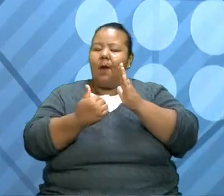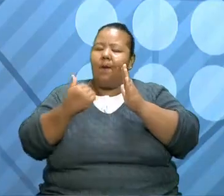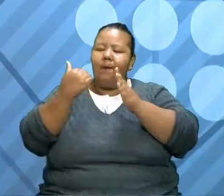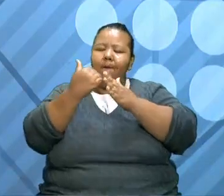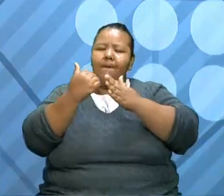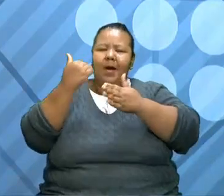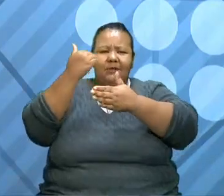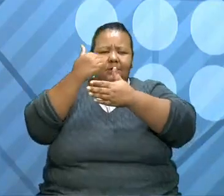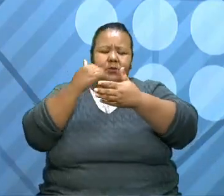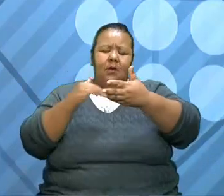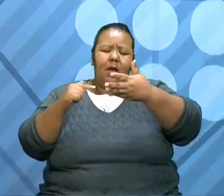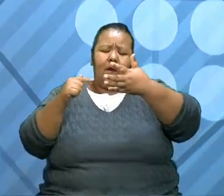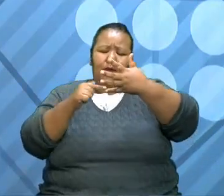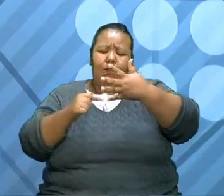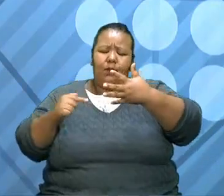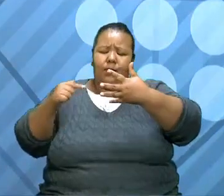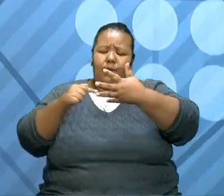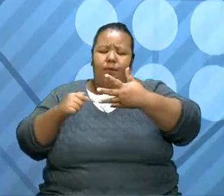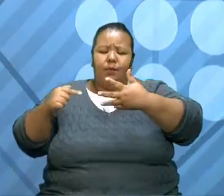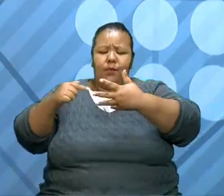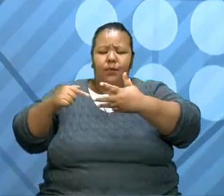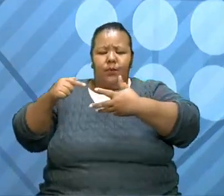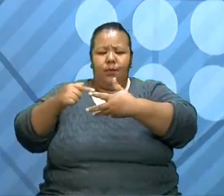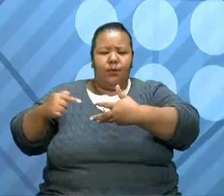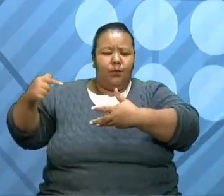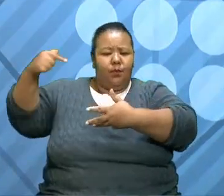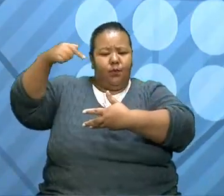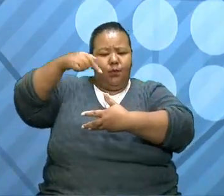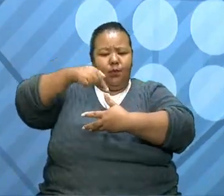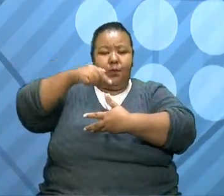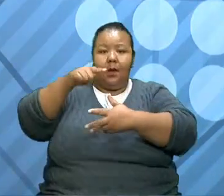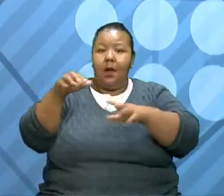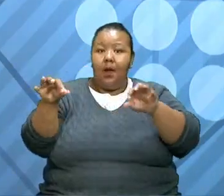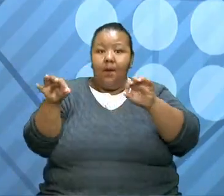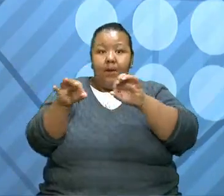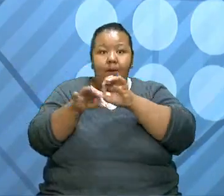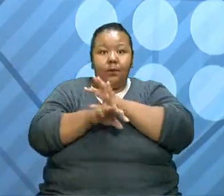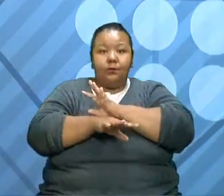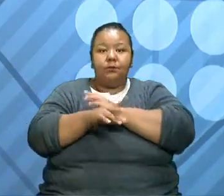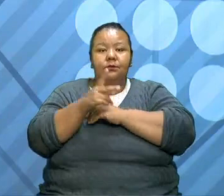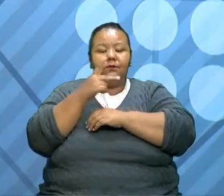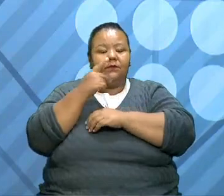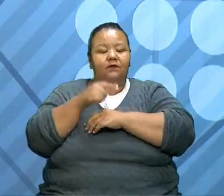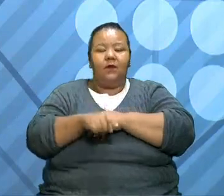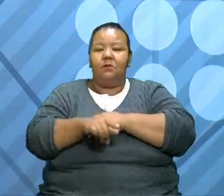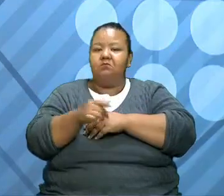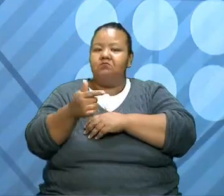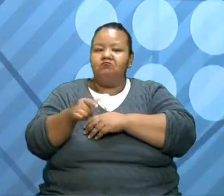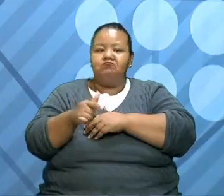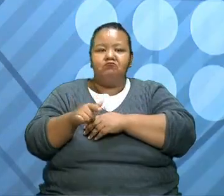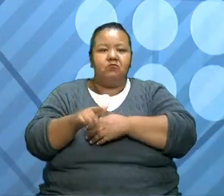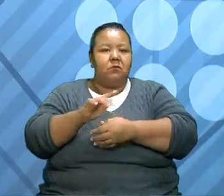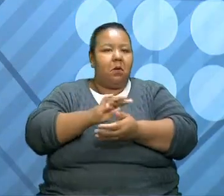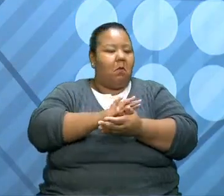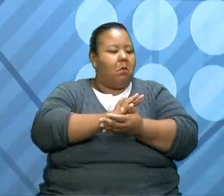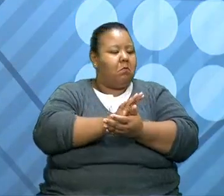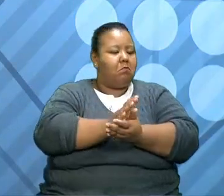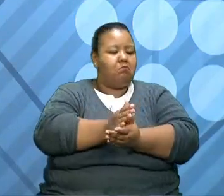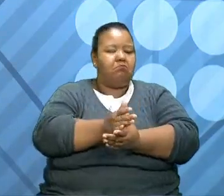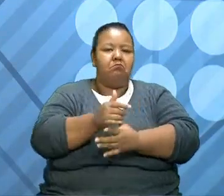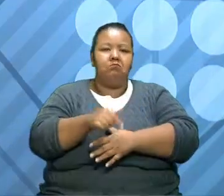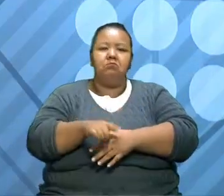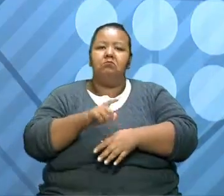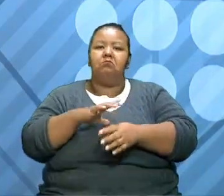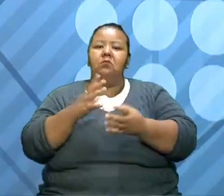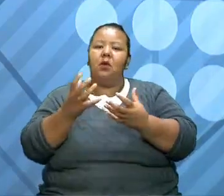master, aquele nível maior que existe. É aquele nível que você está pleno. Você fala assim, olha, Eu não tenho preconceito, eu entendo os conceitos,